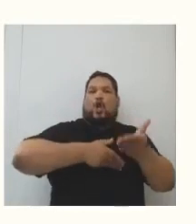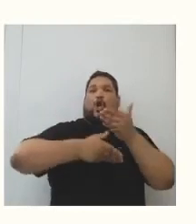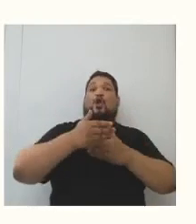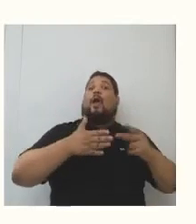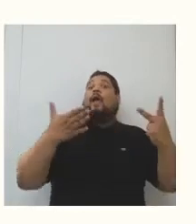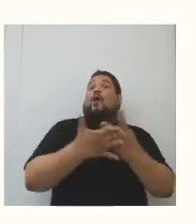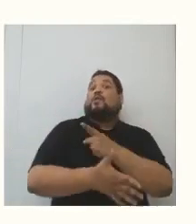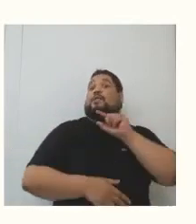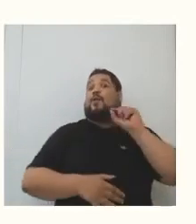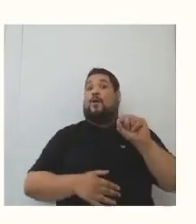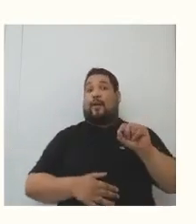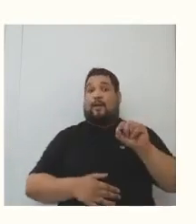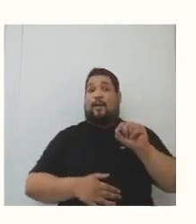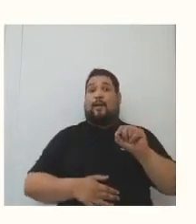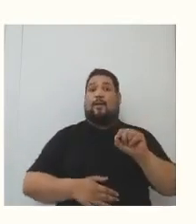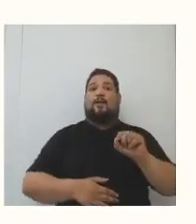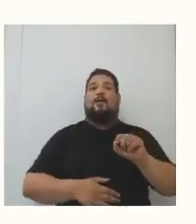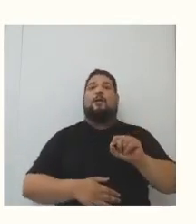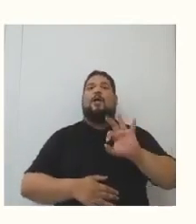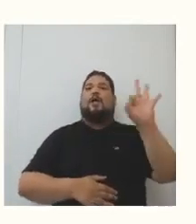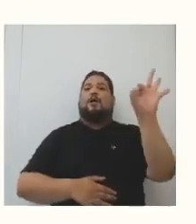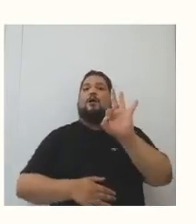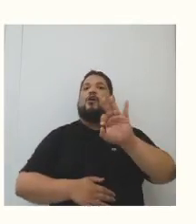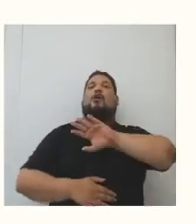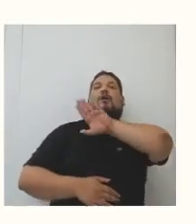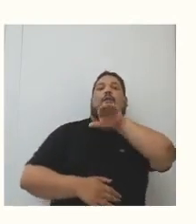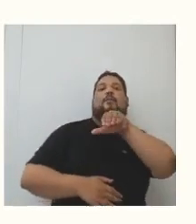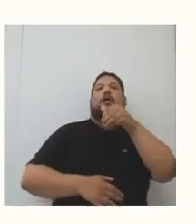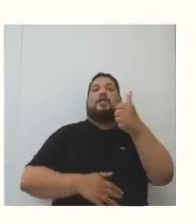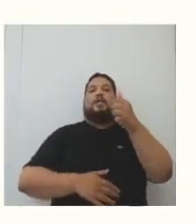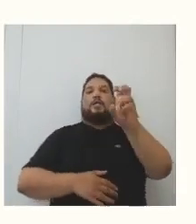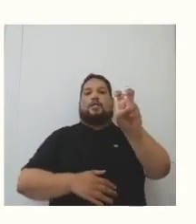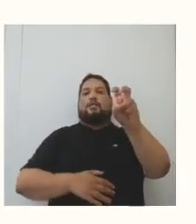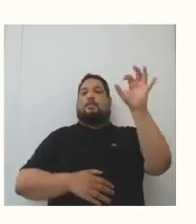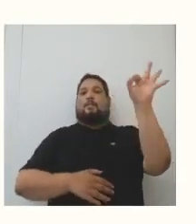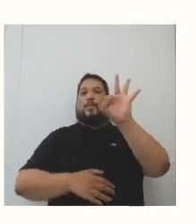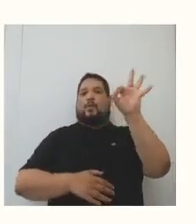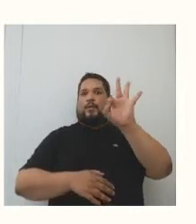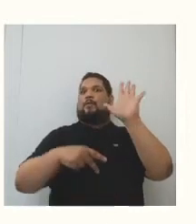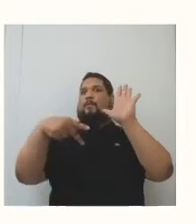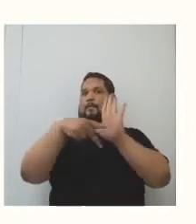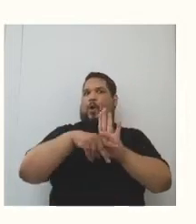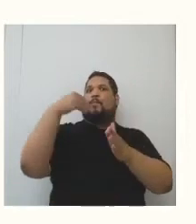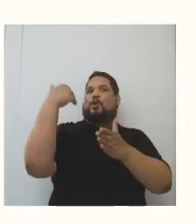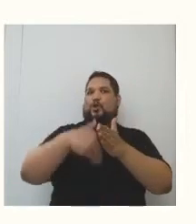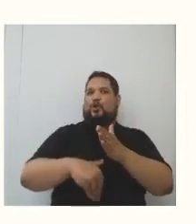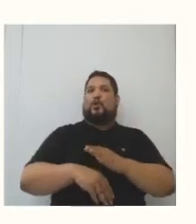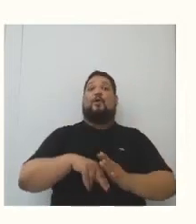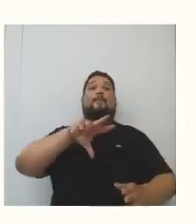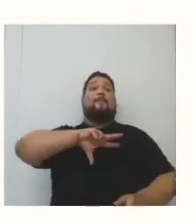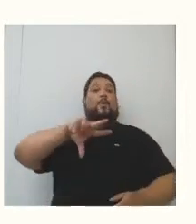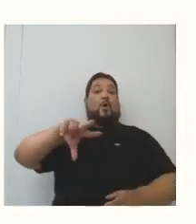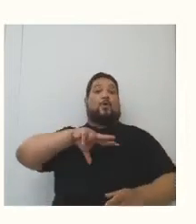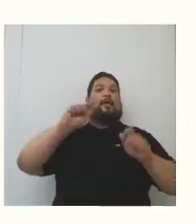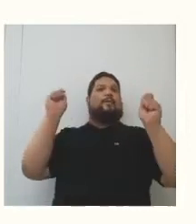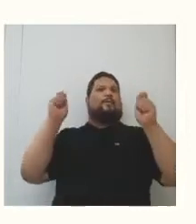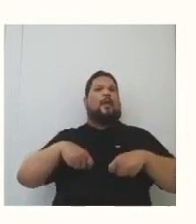que aconteceria? Eles pagariam apenas 15% de tarifas alfandegárias. Portugal pagaria, né,